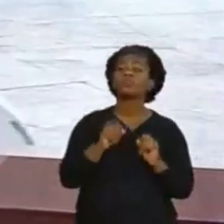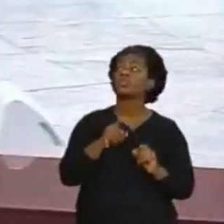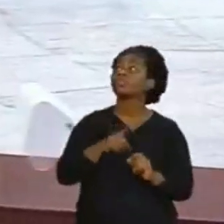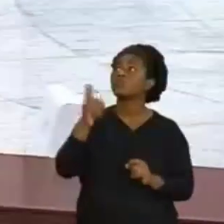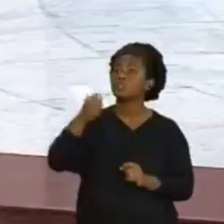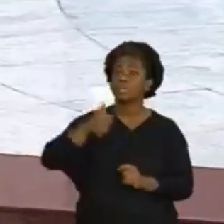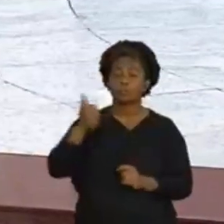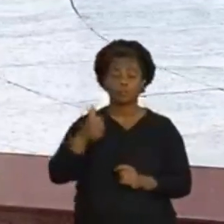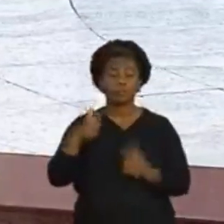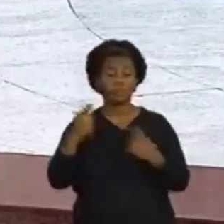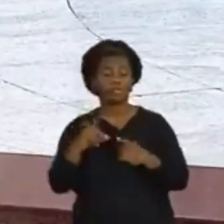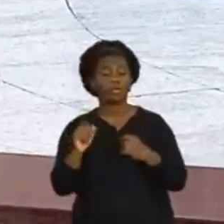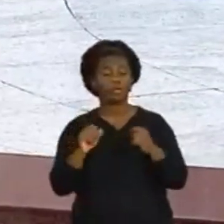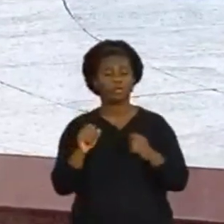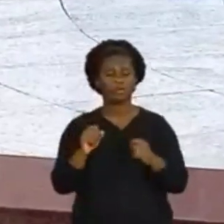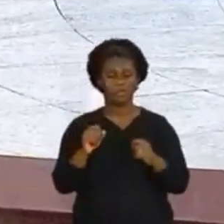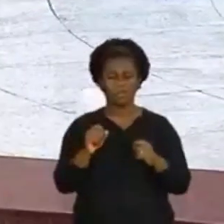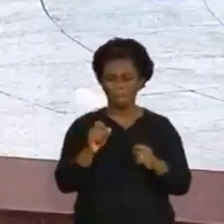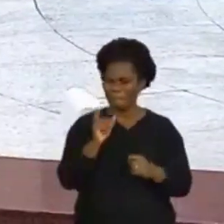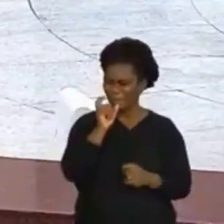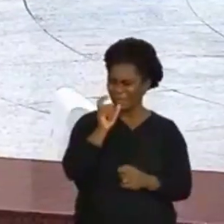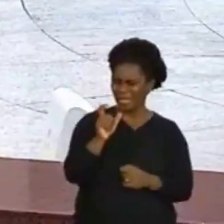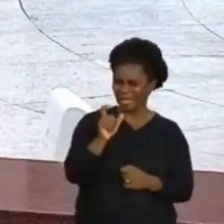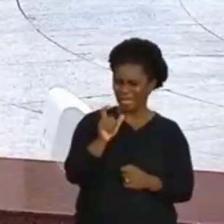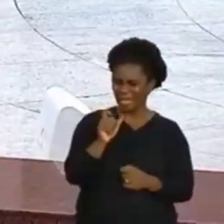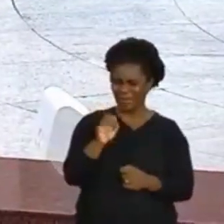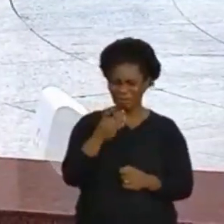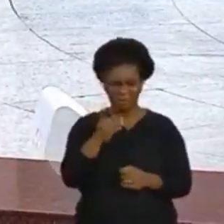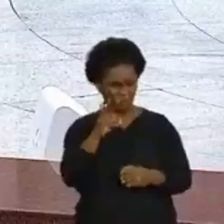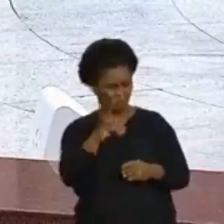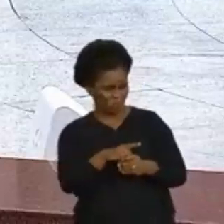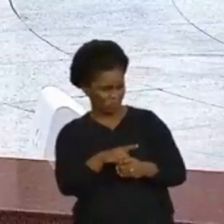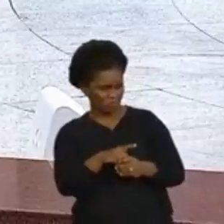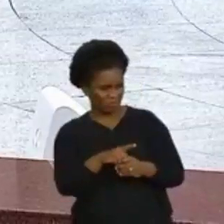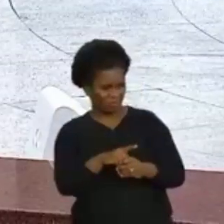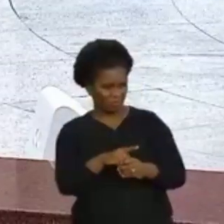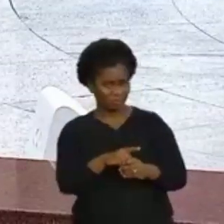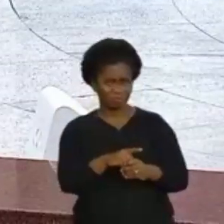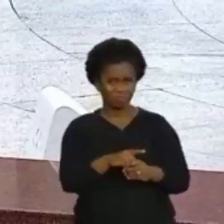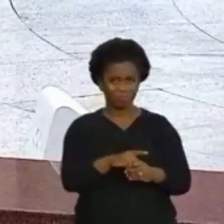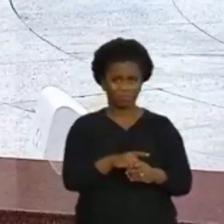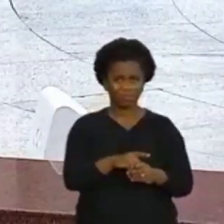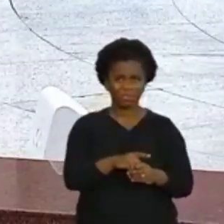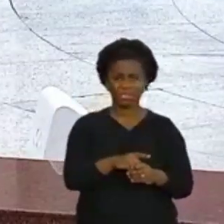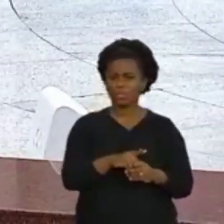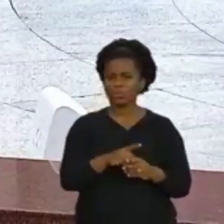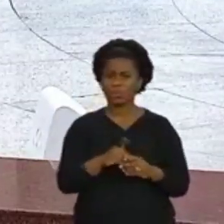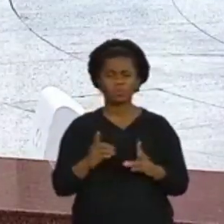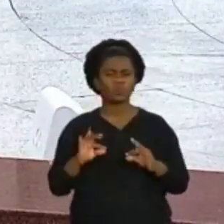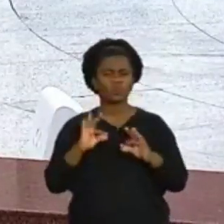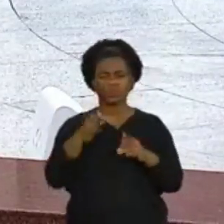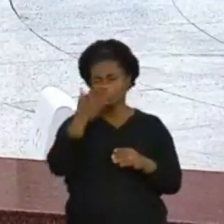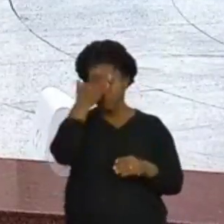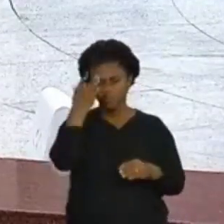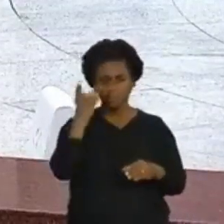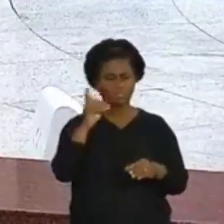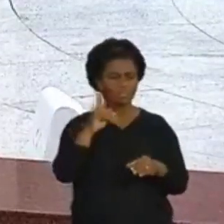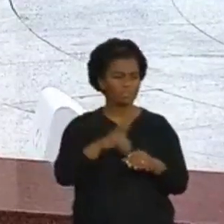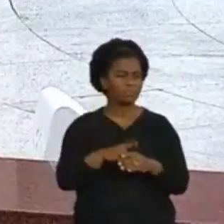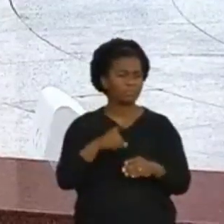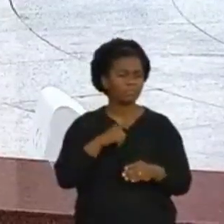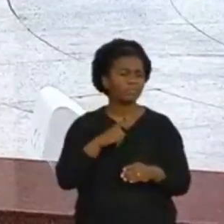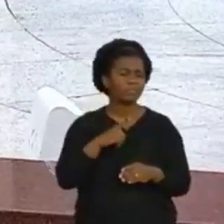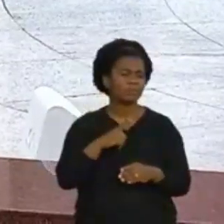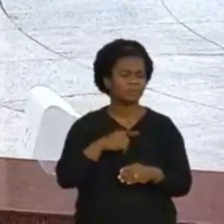não são palavras, nem somente o dízimo, nem todos os dizimistas tem o Espírito Santo,